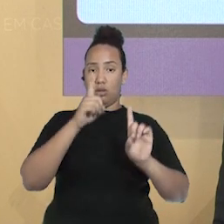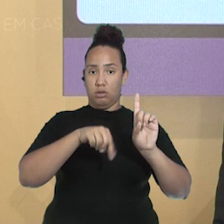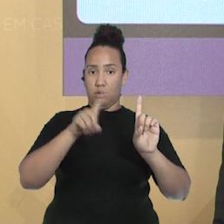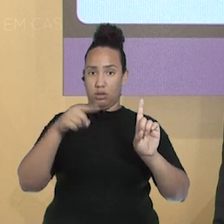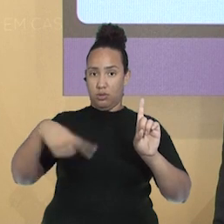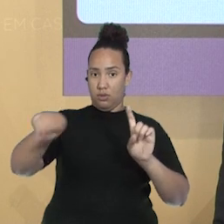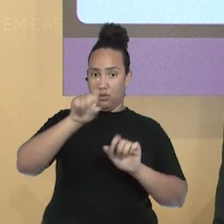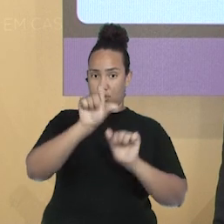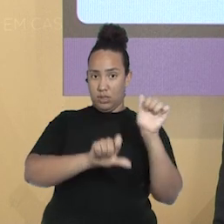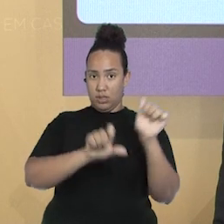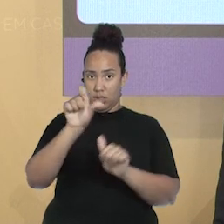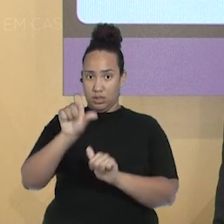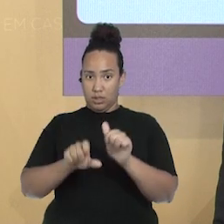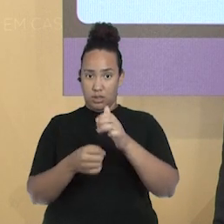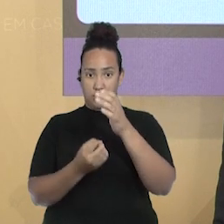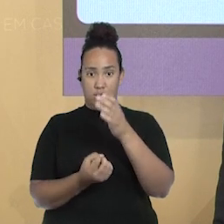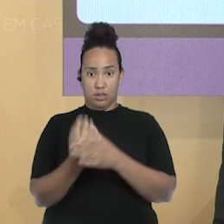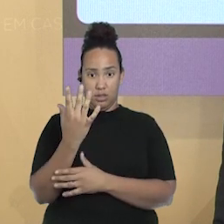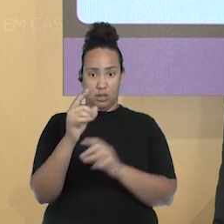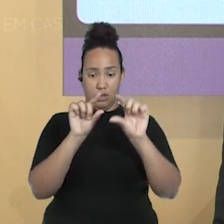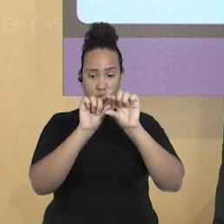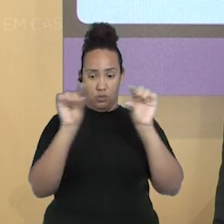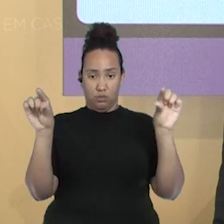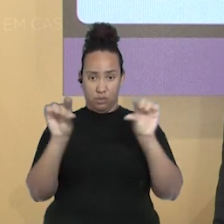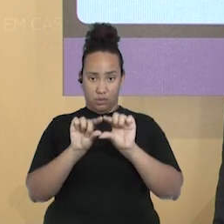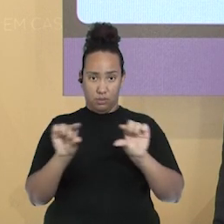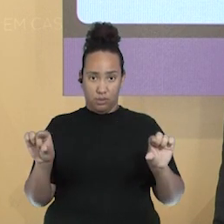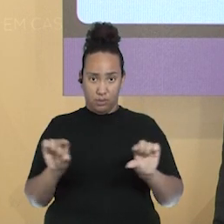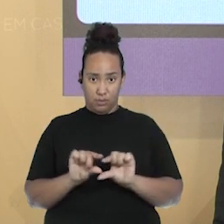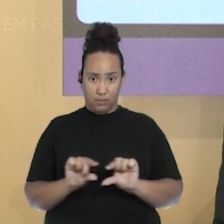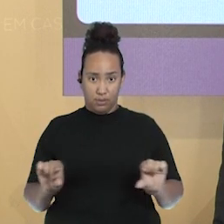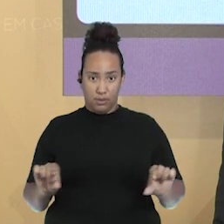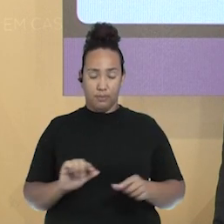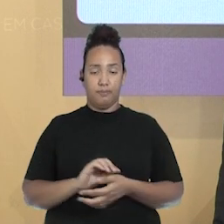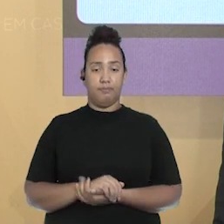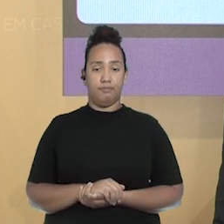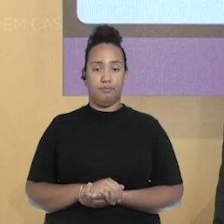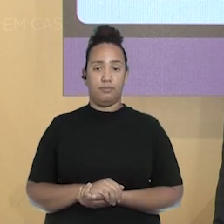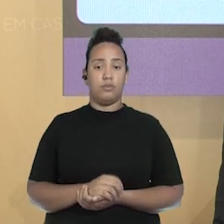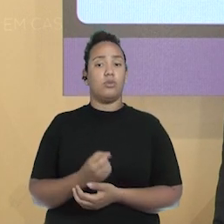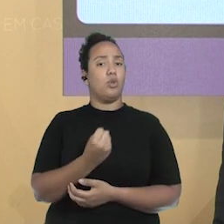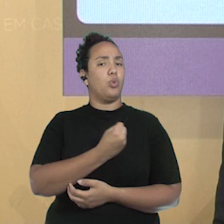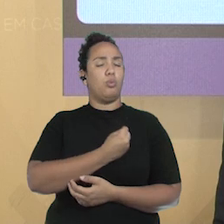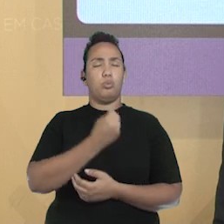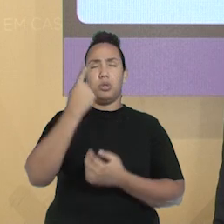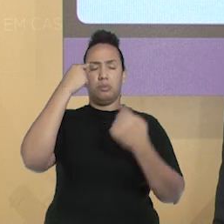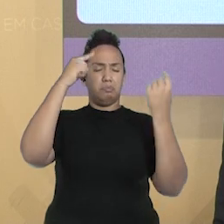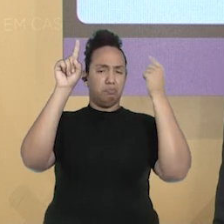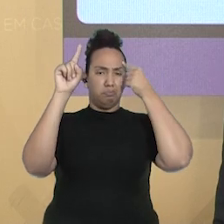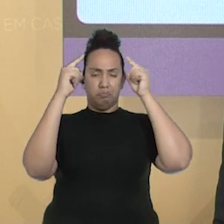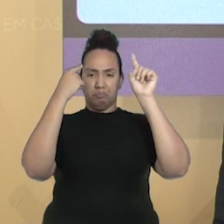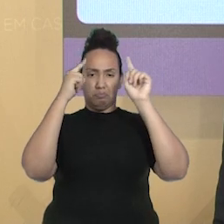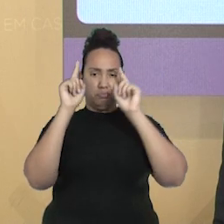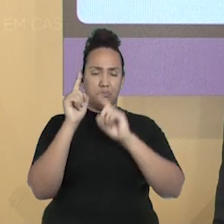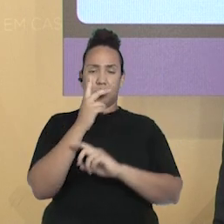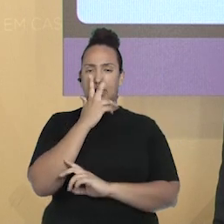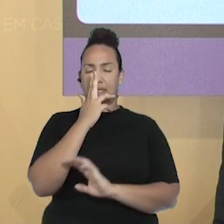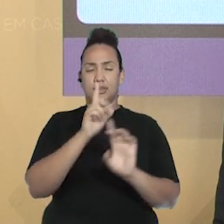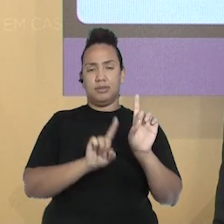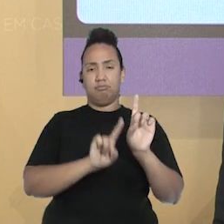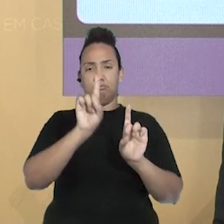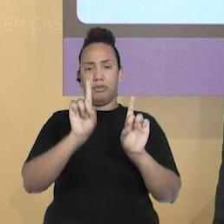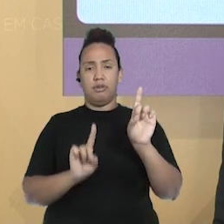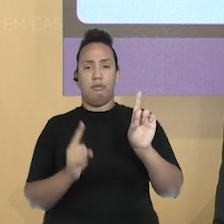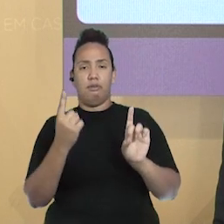barras construído na vertical. É uma numeração fictícia, apresentando a estimativa de